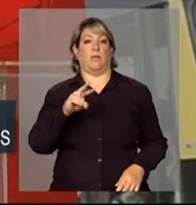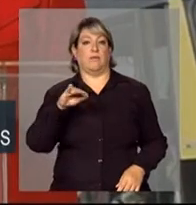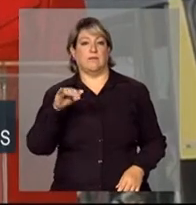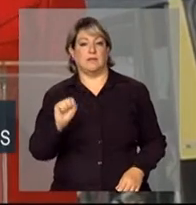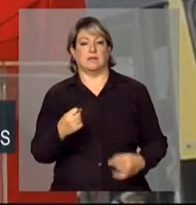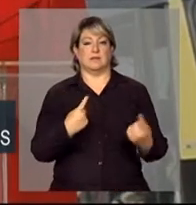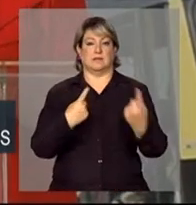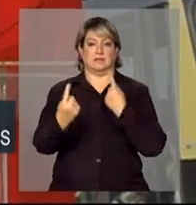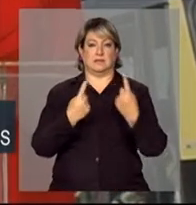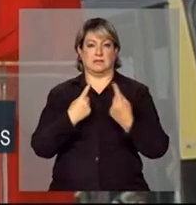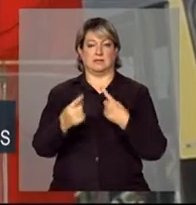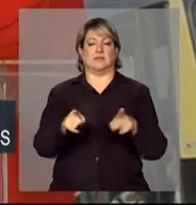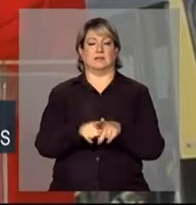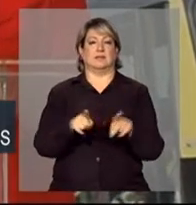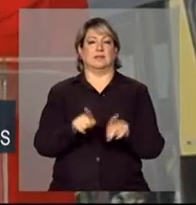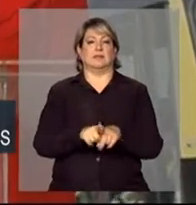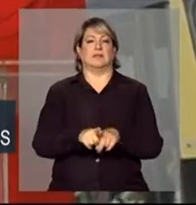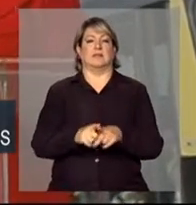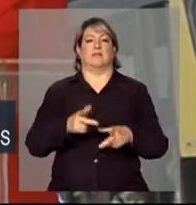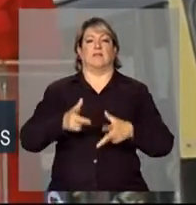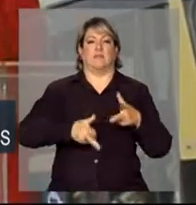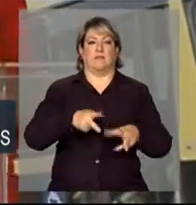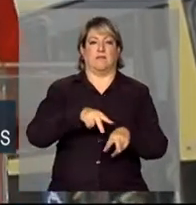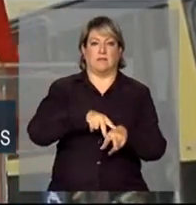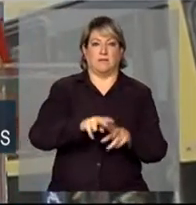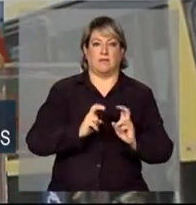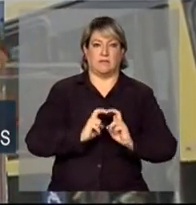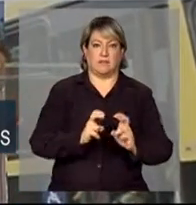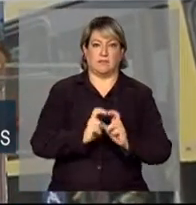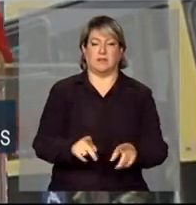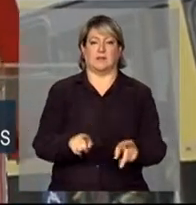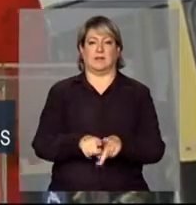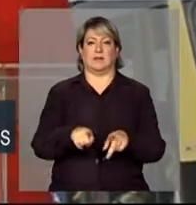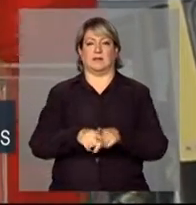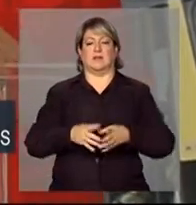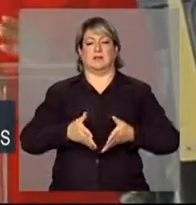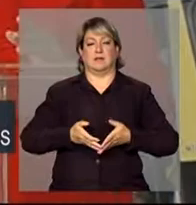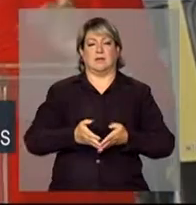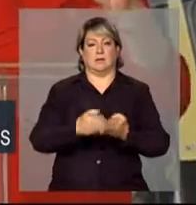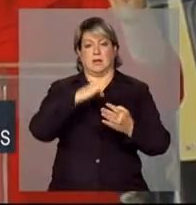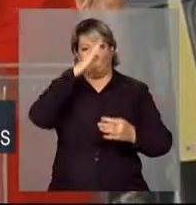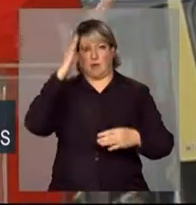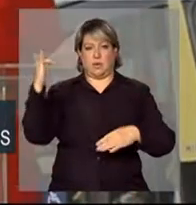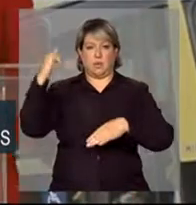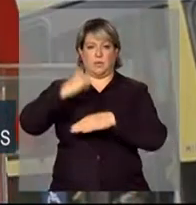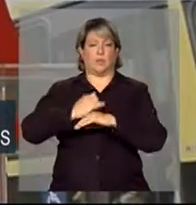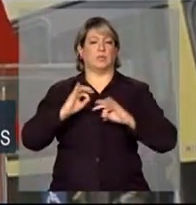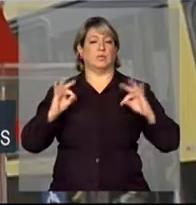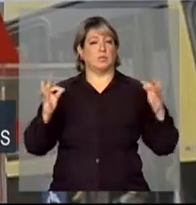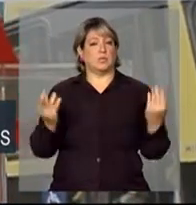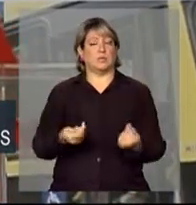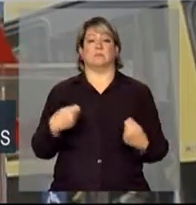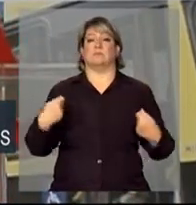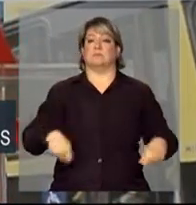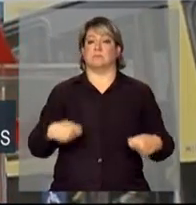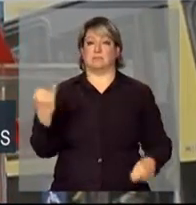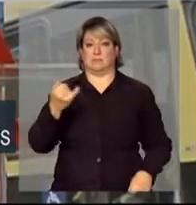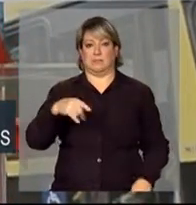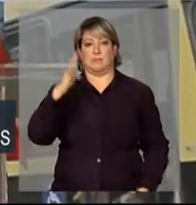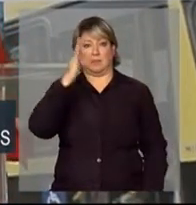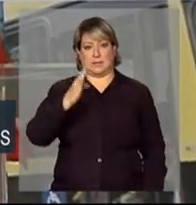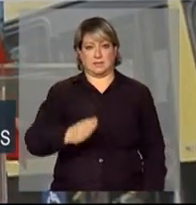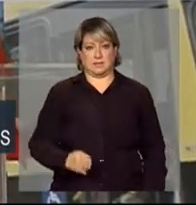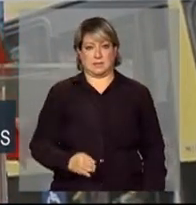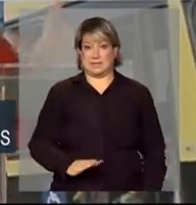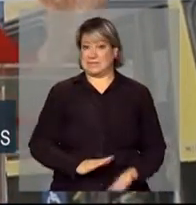ferrovias, hidrovias, portos e aeroportos são essenciais para o nosso país.